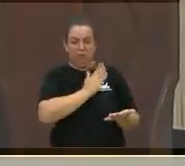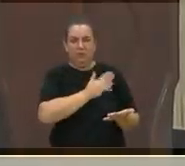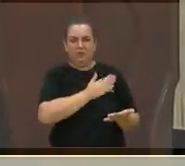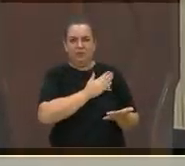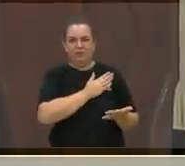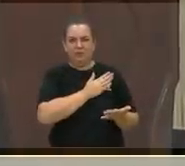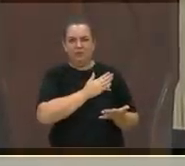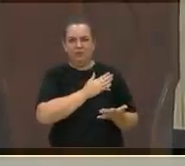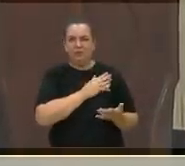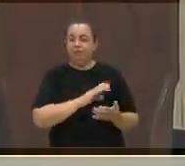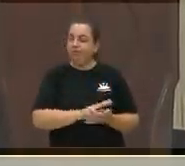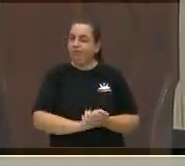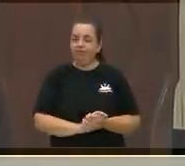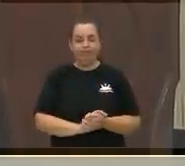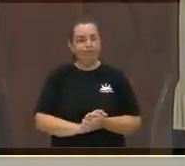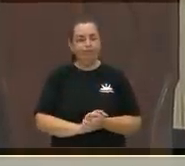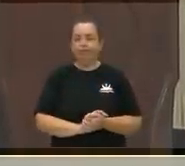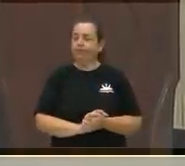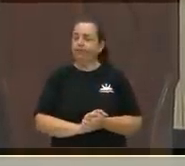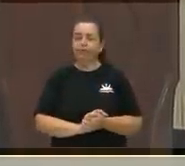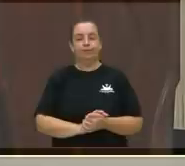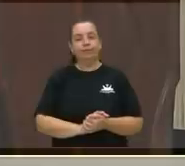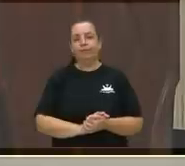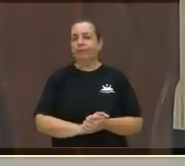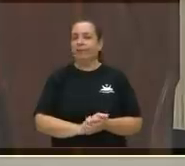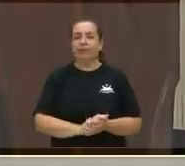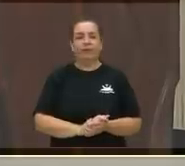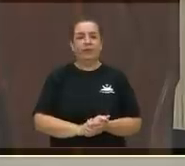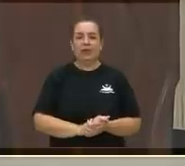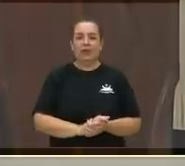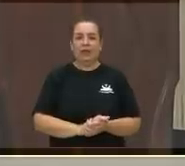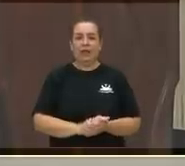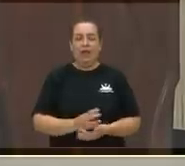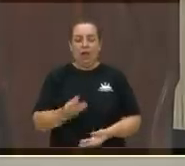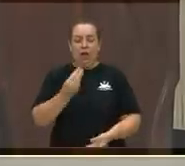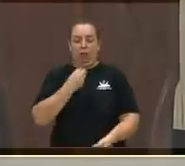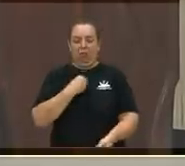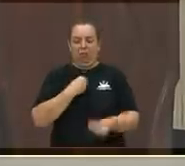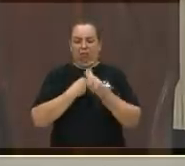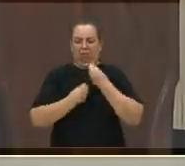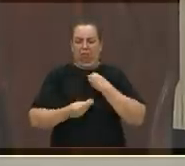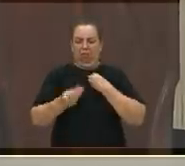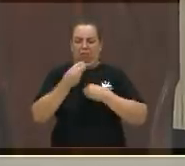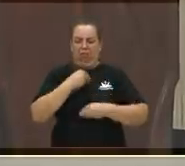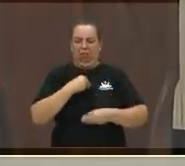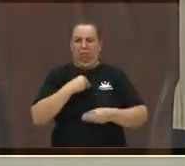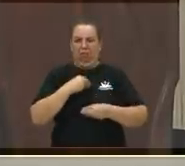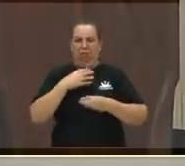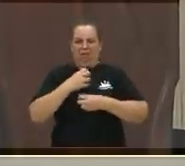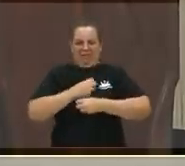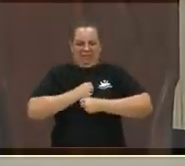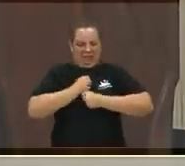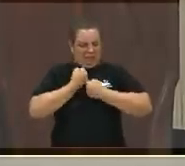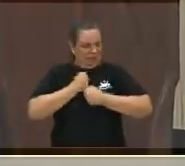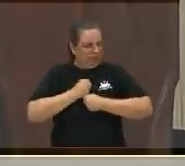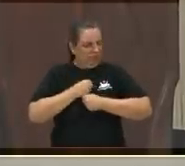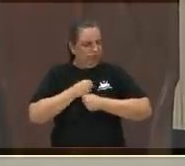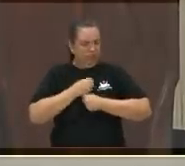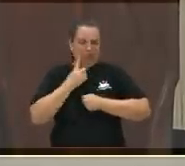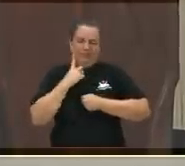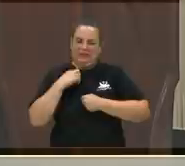e não matar me alimentei ódio aqui dentro eu desejei o